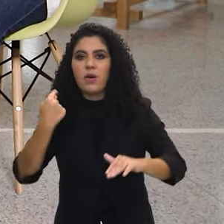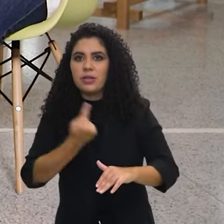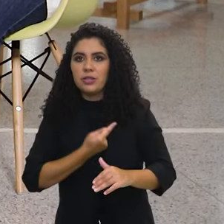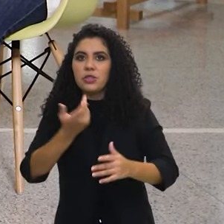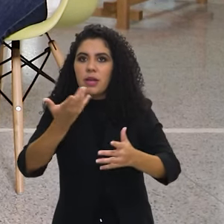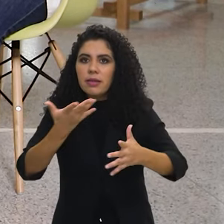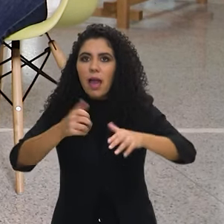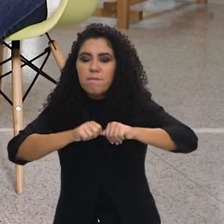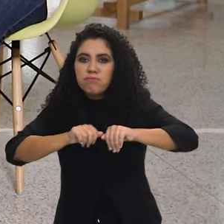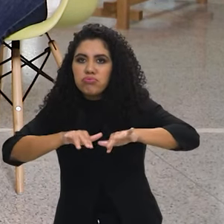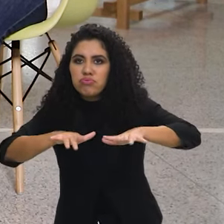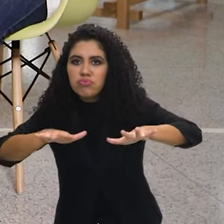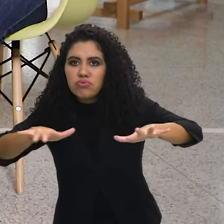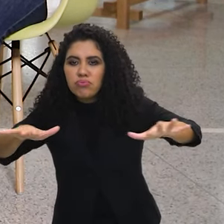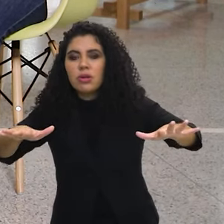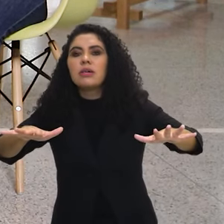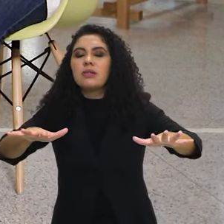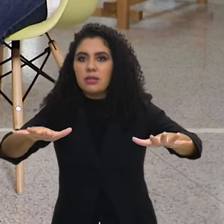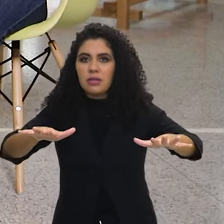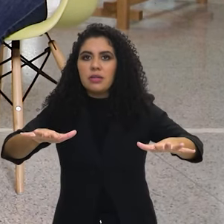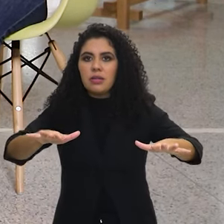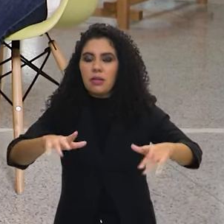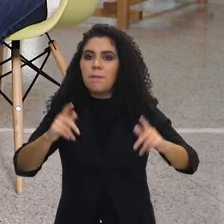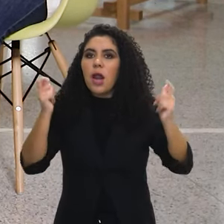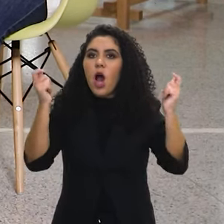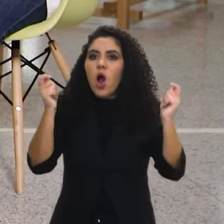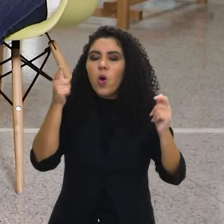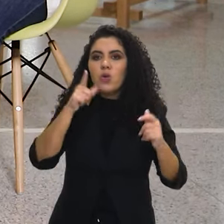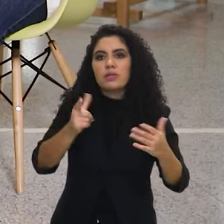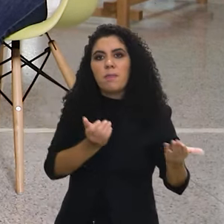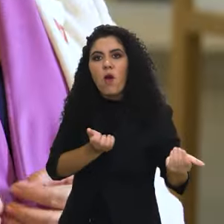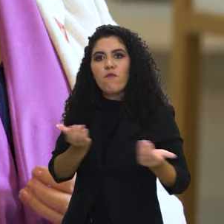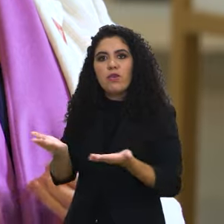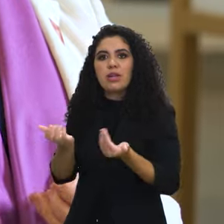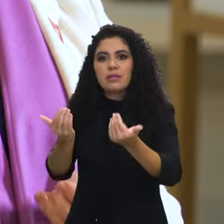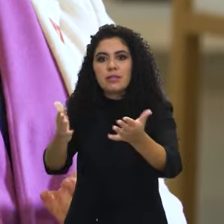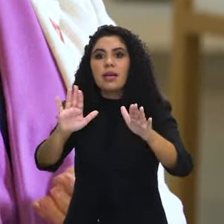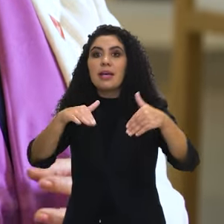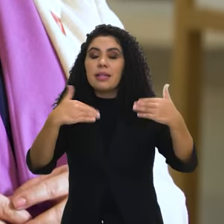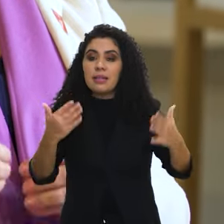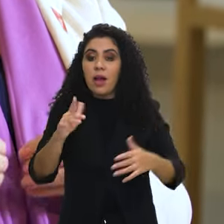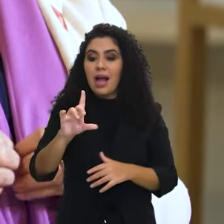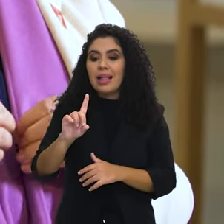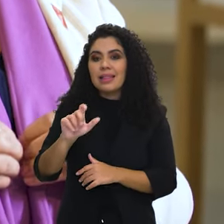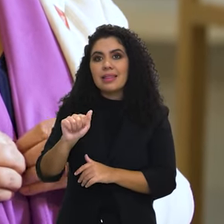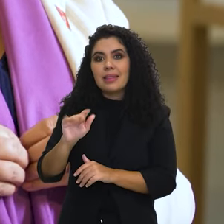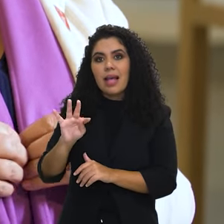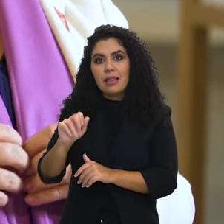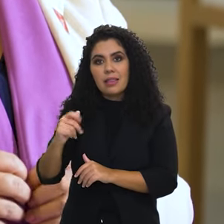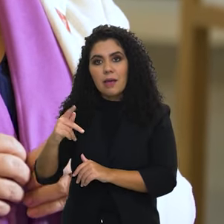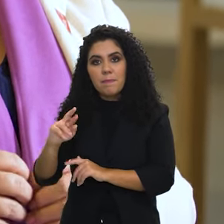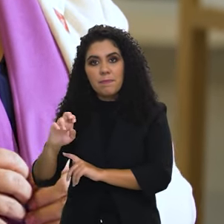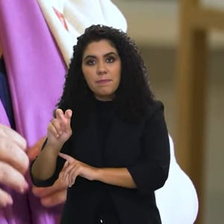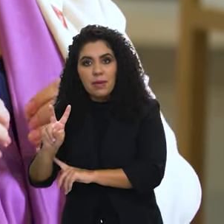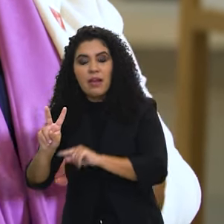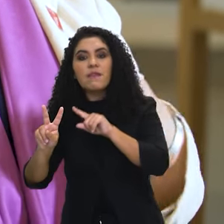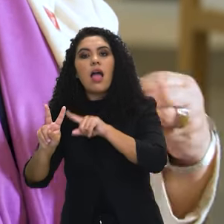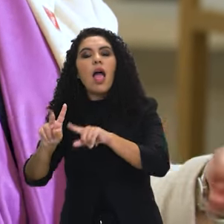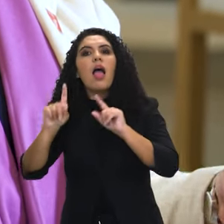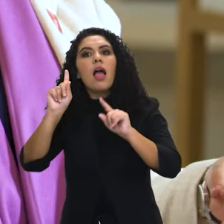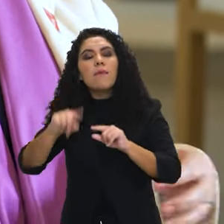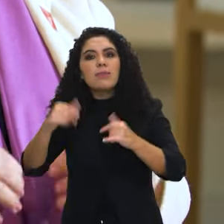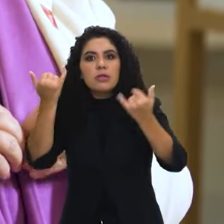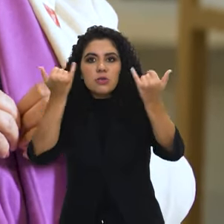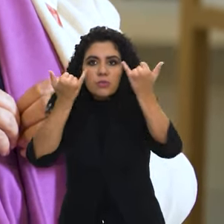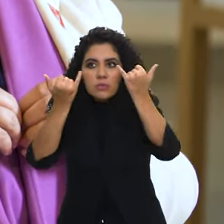Eh nós precisamos ter uma estrutura um sistema que dê conta disso então o data preve é para que a gente possa ter os